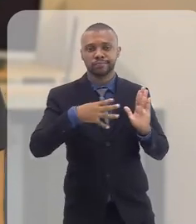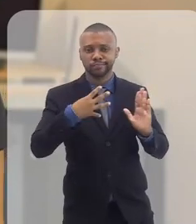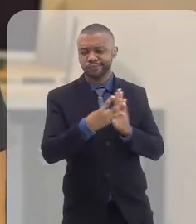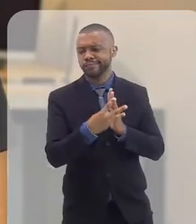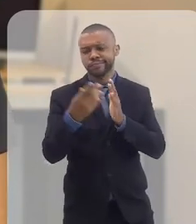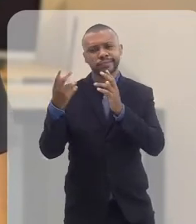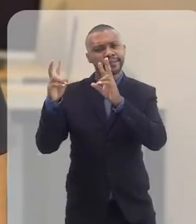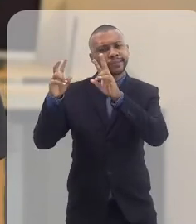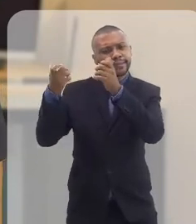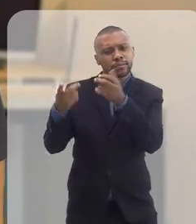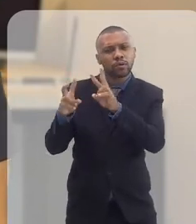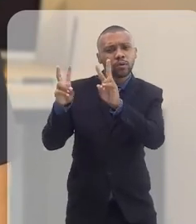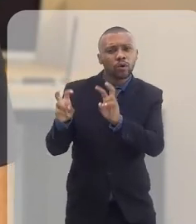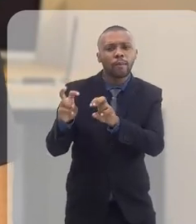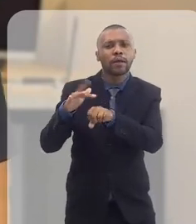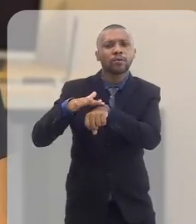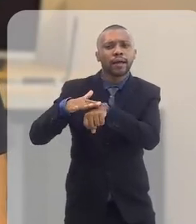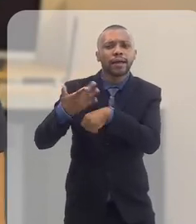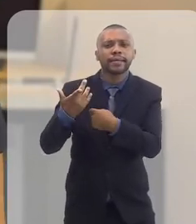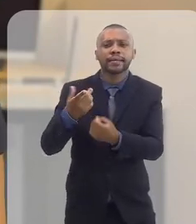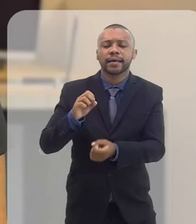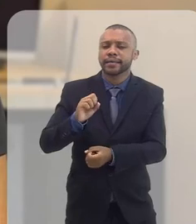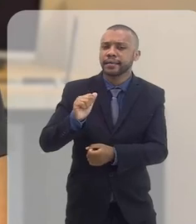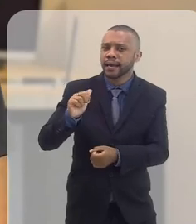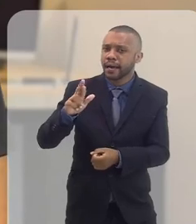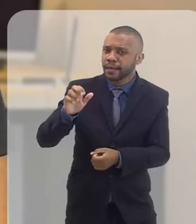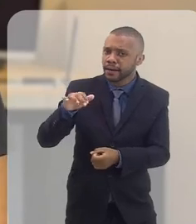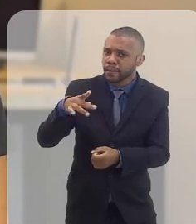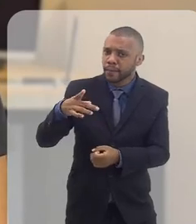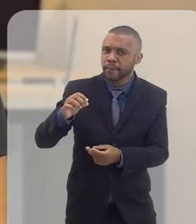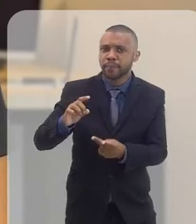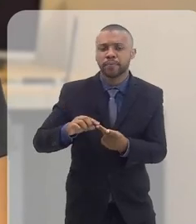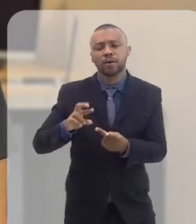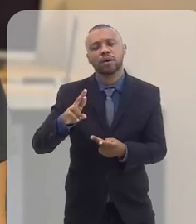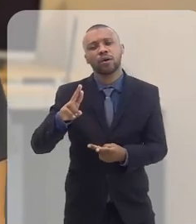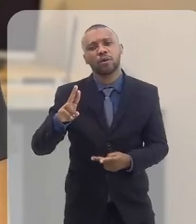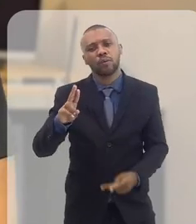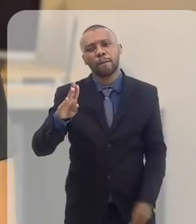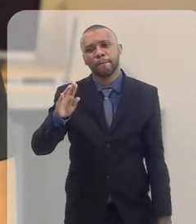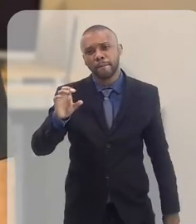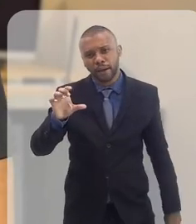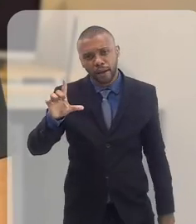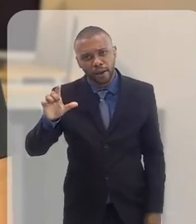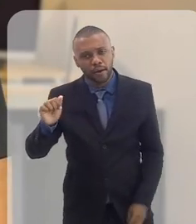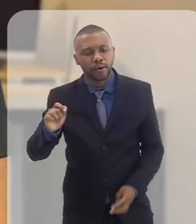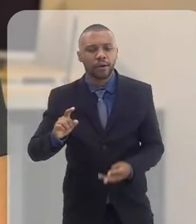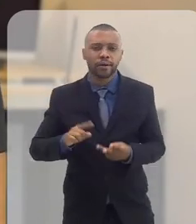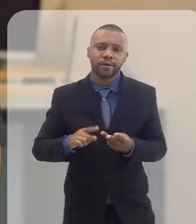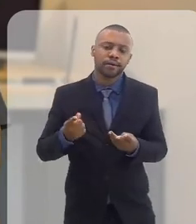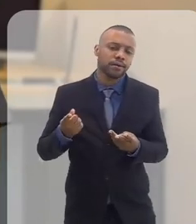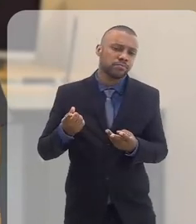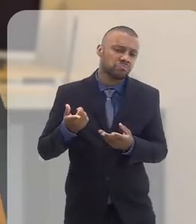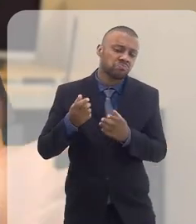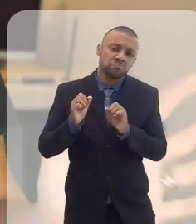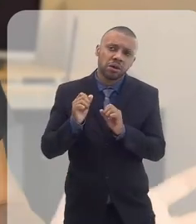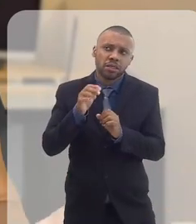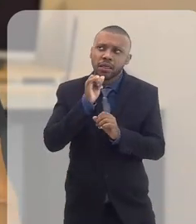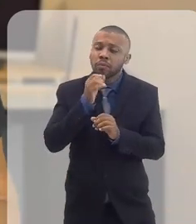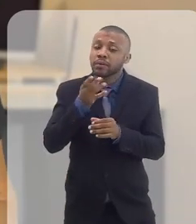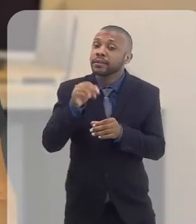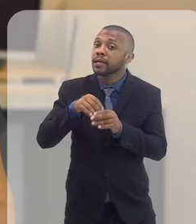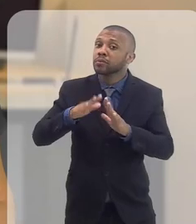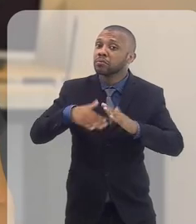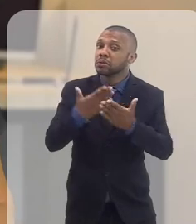porque você citou o sarampo, a rubéola e outras doenças que, por exemplo, no ambiente escolar